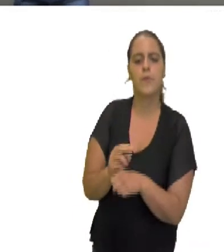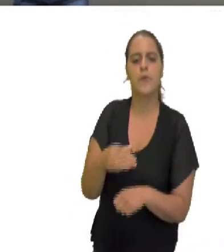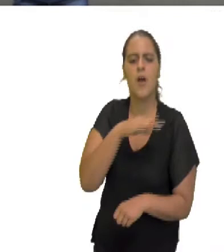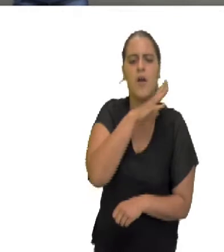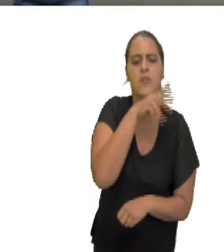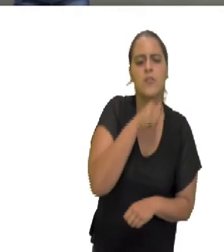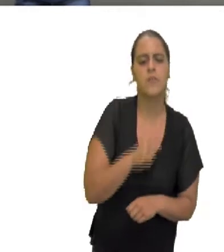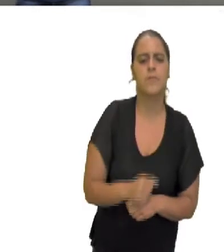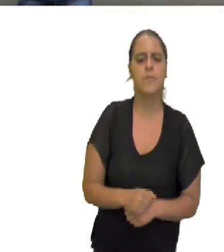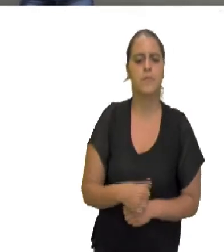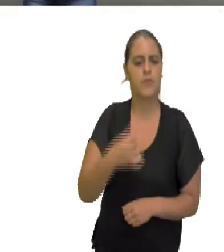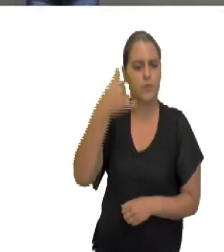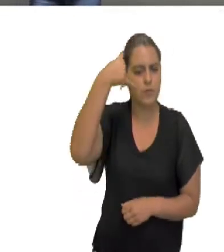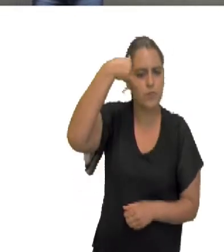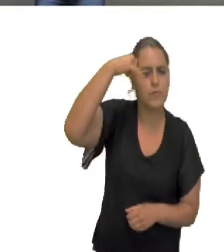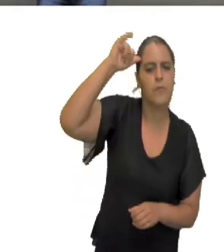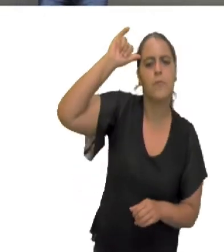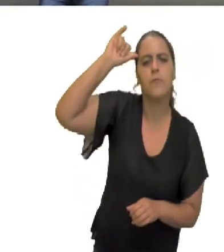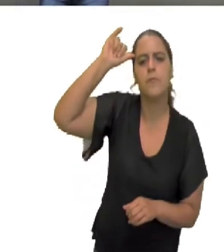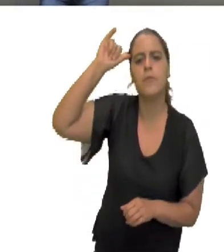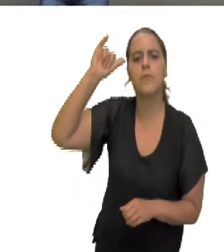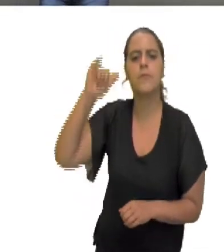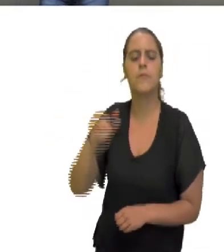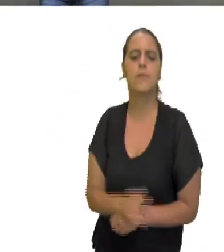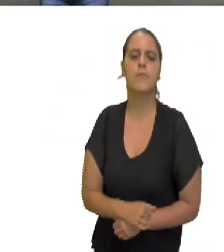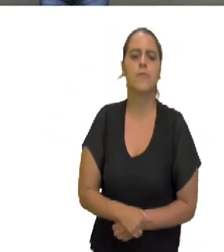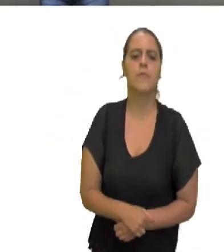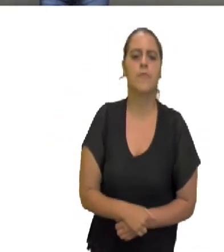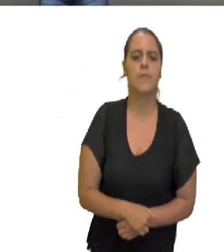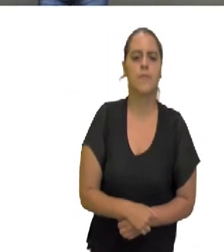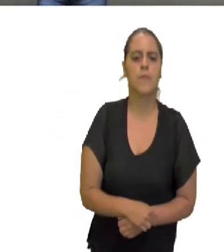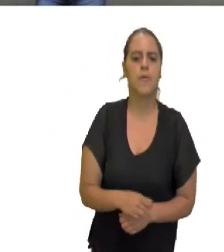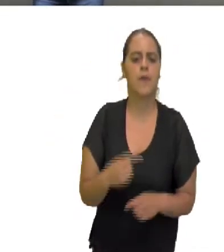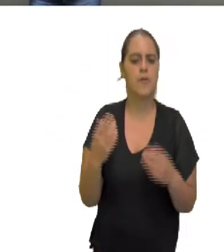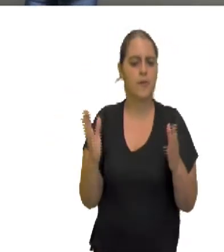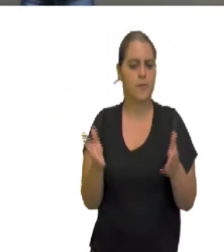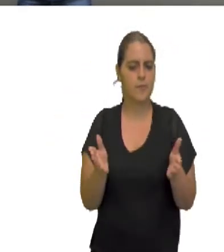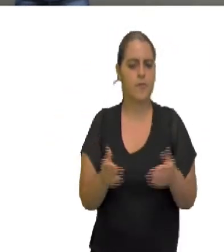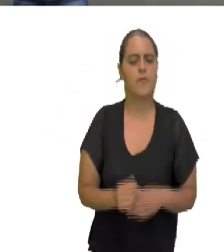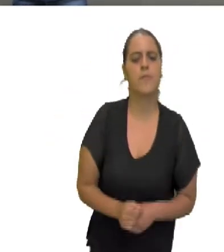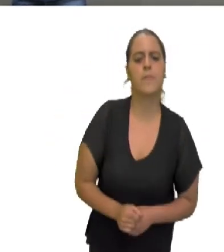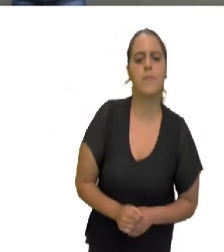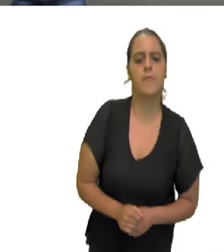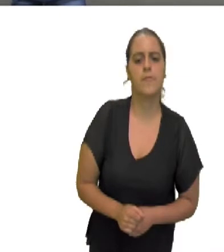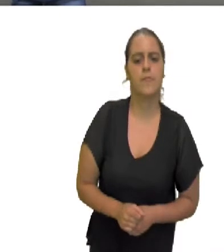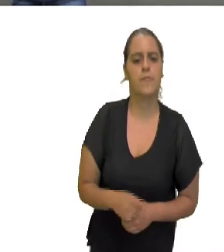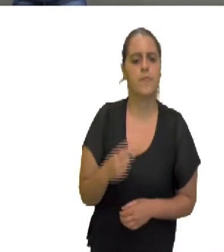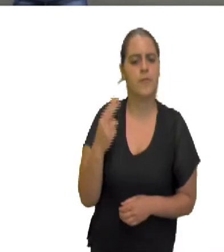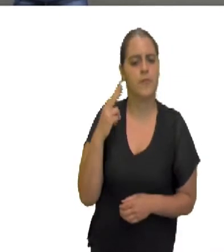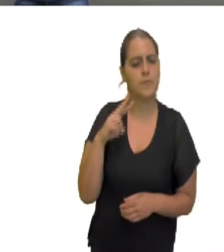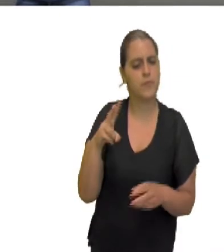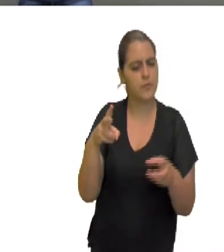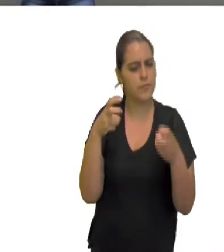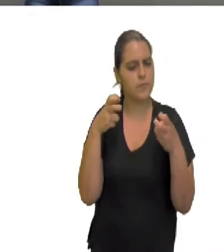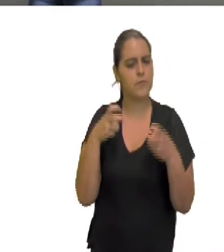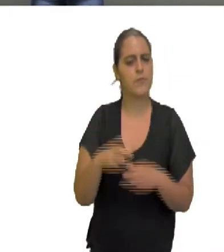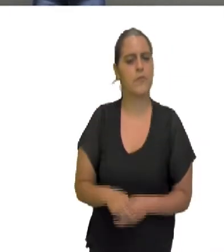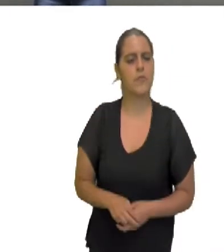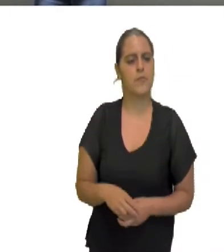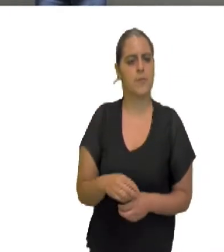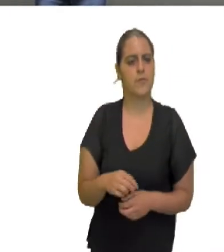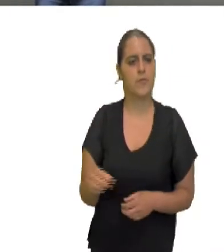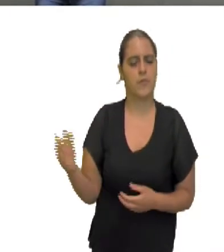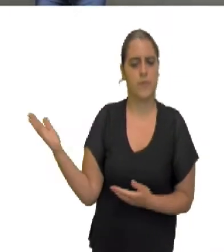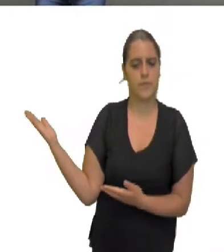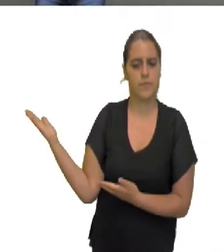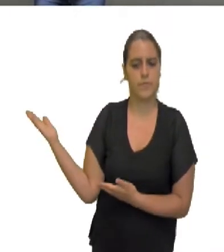cabras, porcos, aves, são chamados de pecuaristas. Agora, vamos dar uma frisada nessa questão aí,